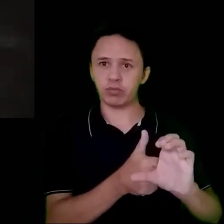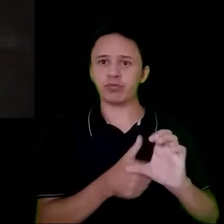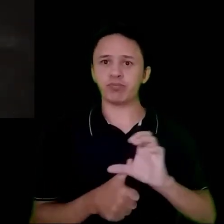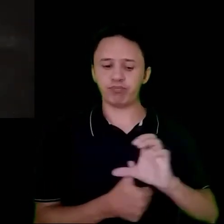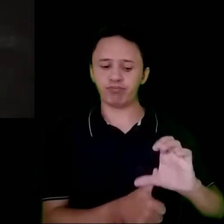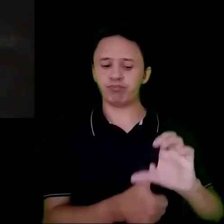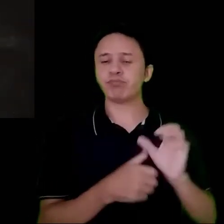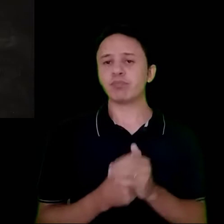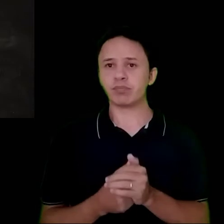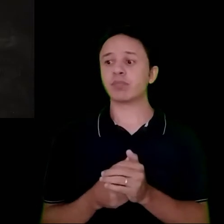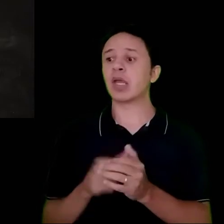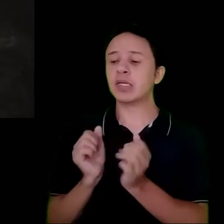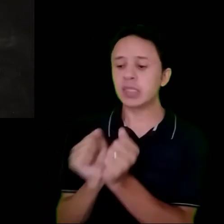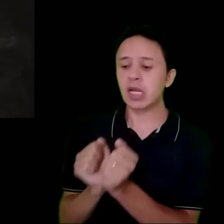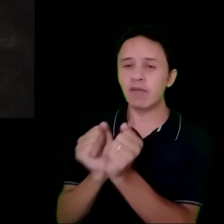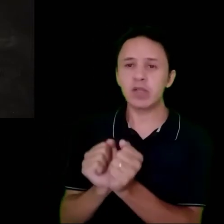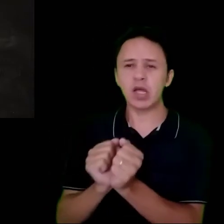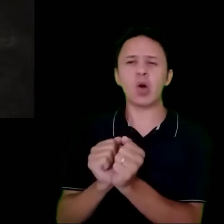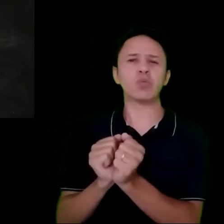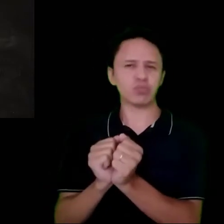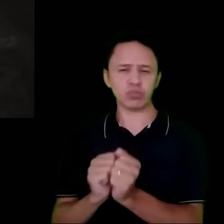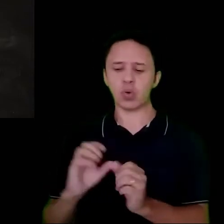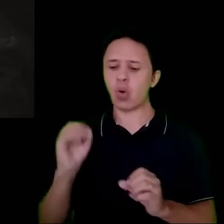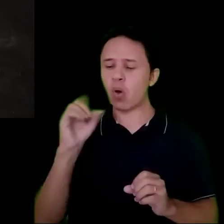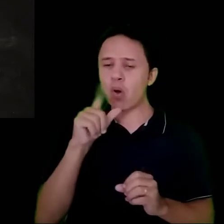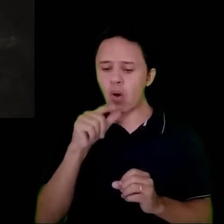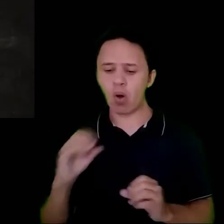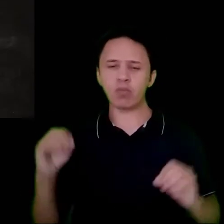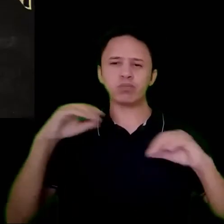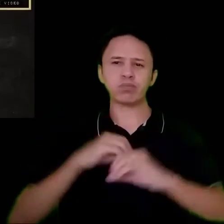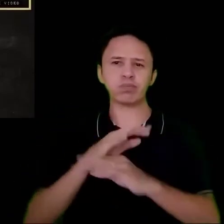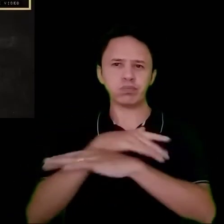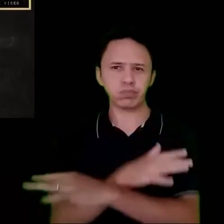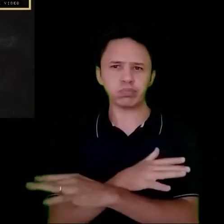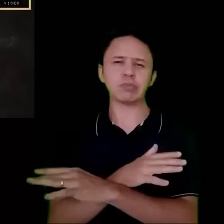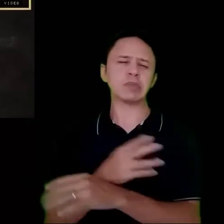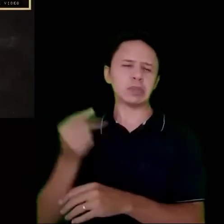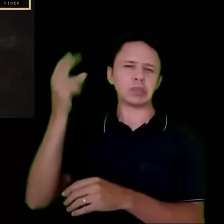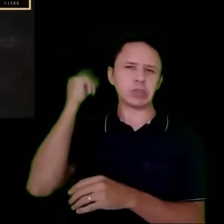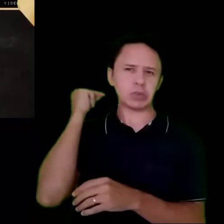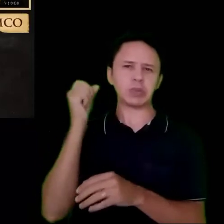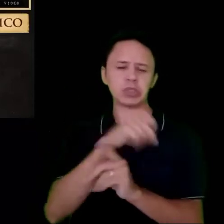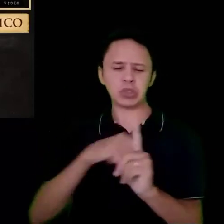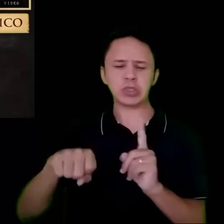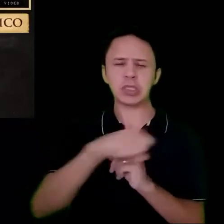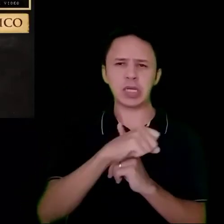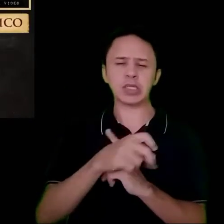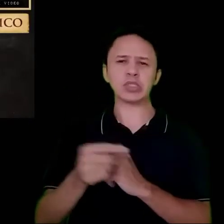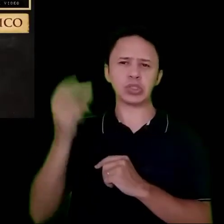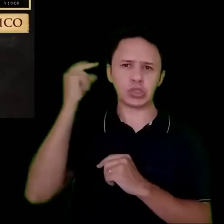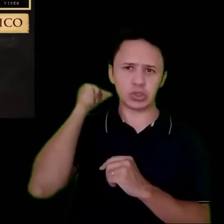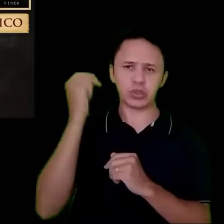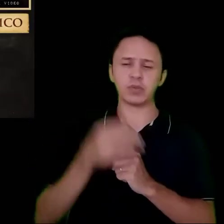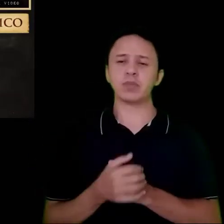que invalida a comparação entre a escravidão do Atlântico e a da Antiguidade. Ao contrário da antiga sociedade romana, por exemplo, o componente étnico